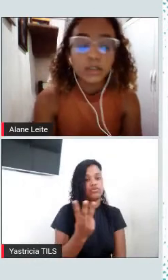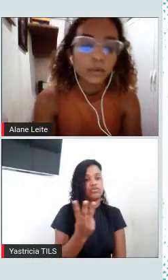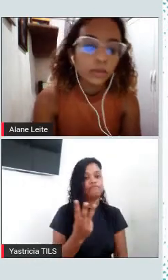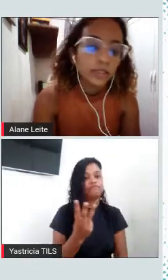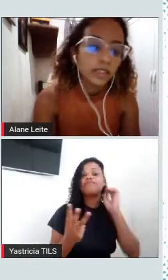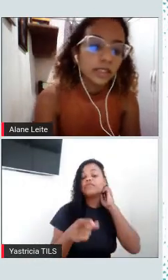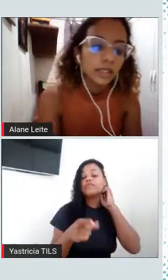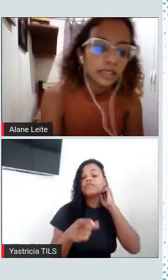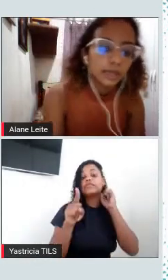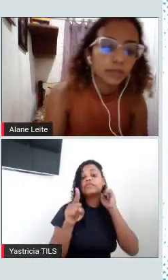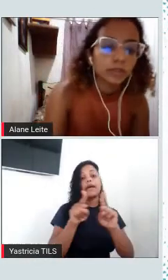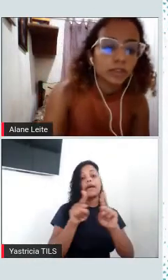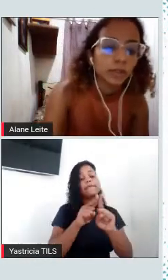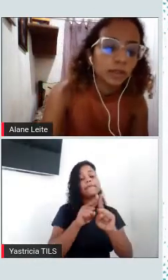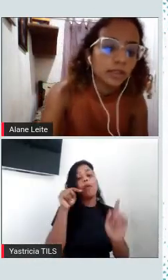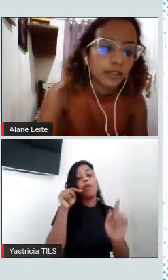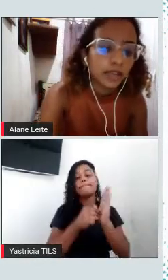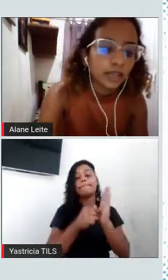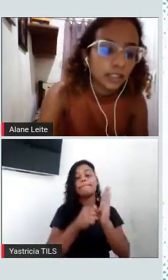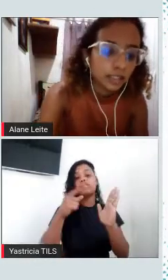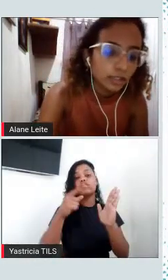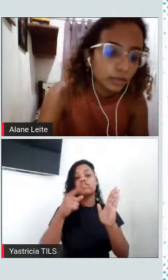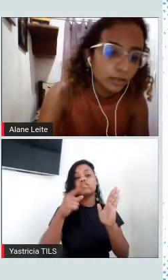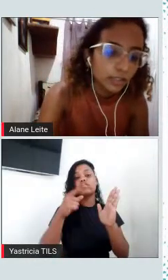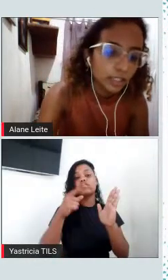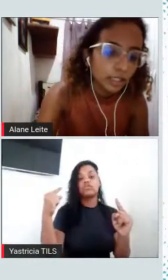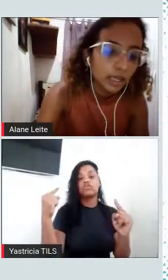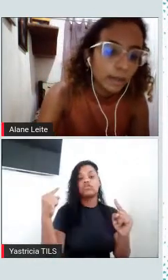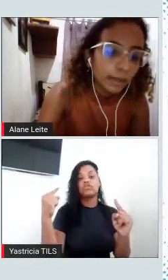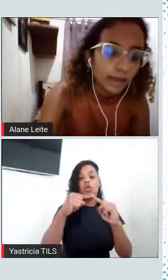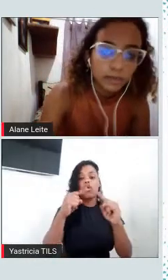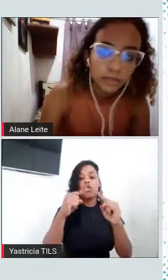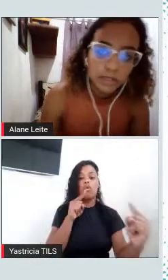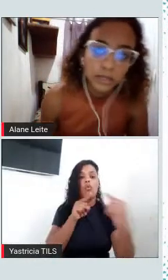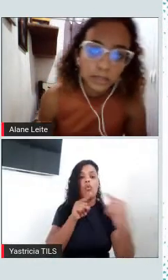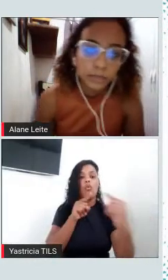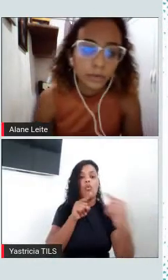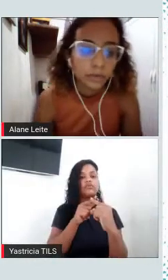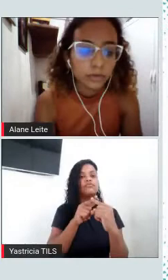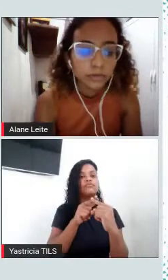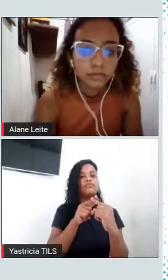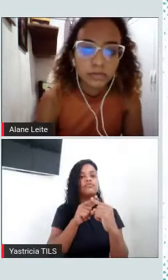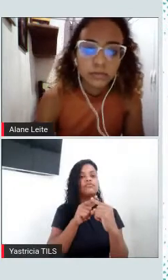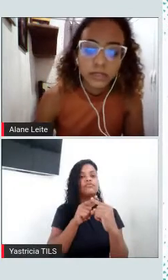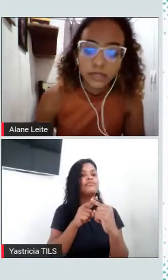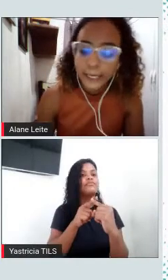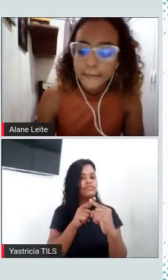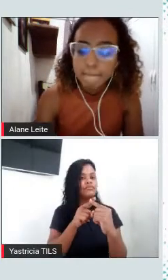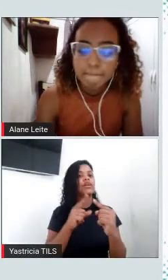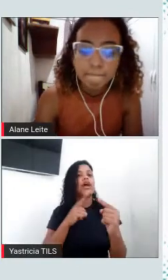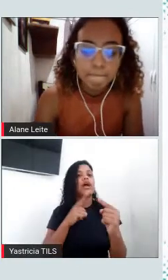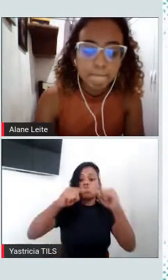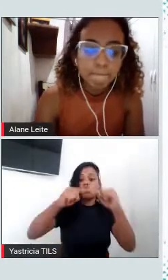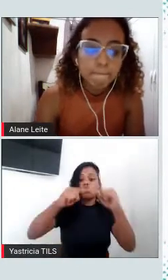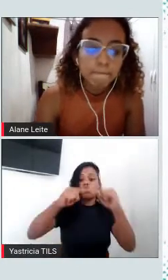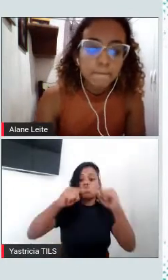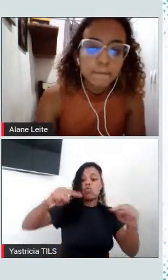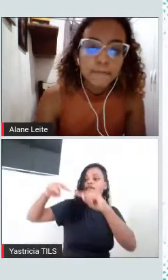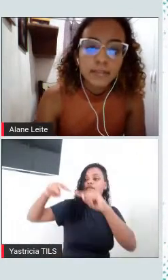as três curvas se interceptam. Vocês podem observar que as três curvas passam por esse mesmo ponto, ok?